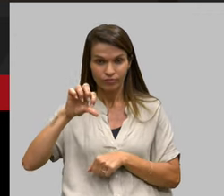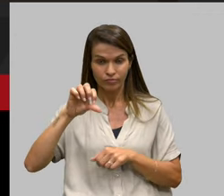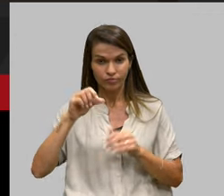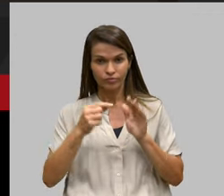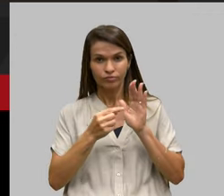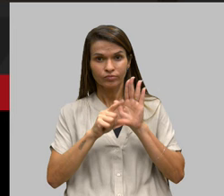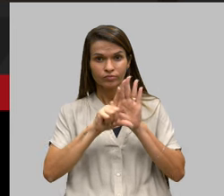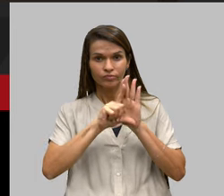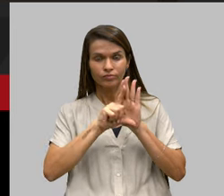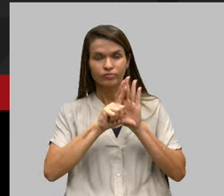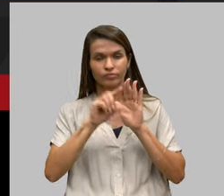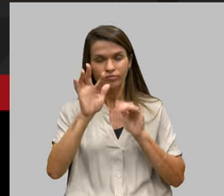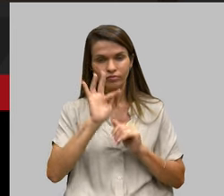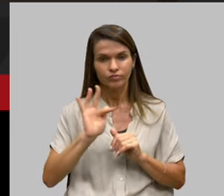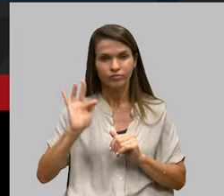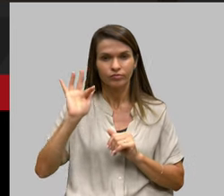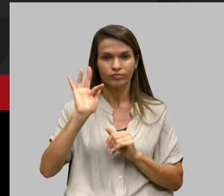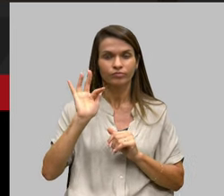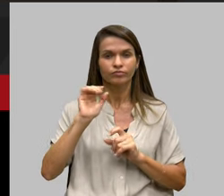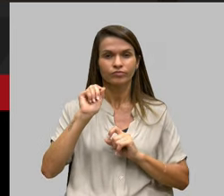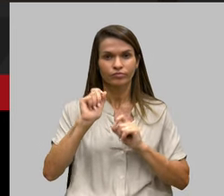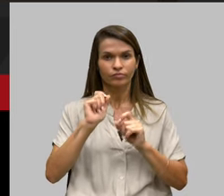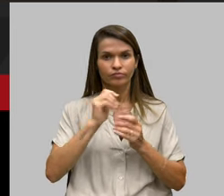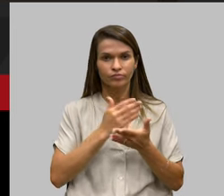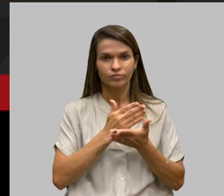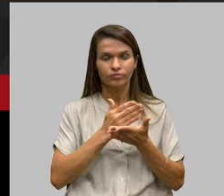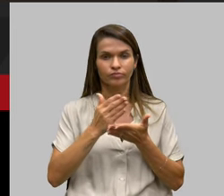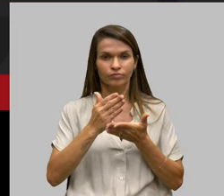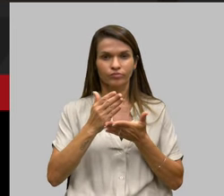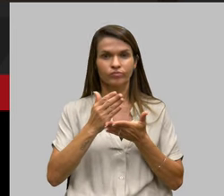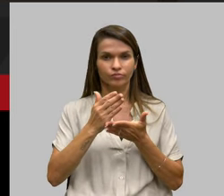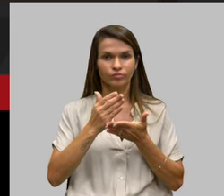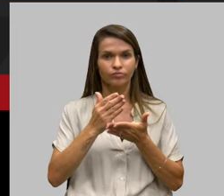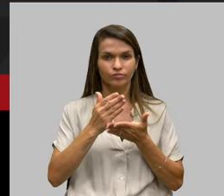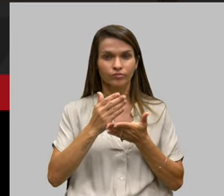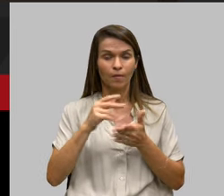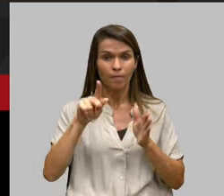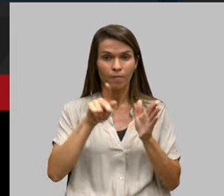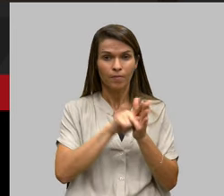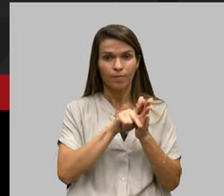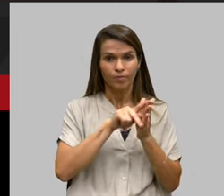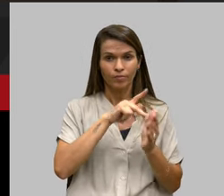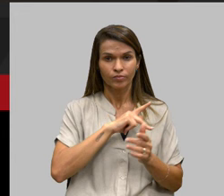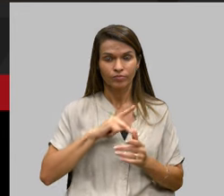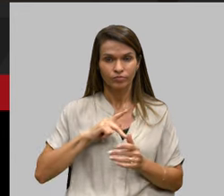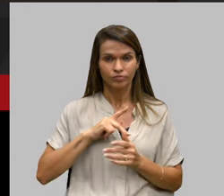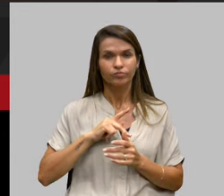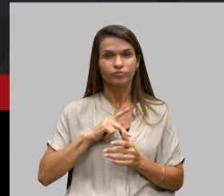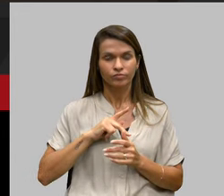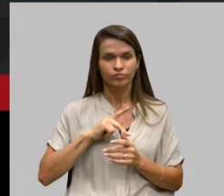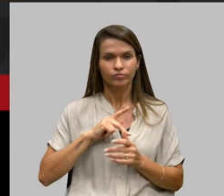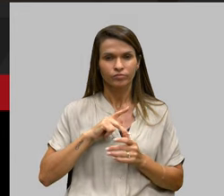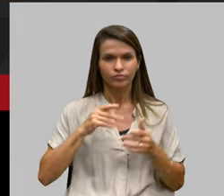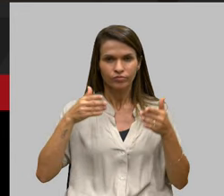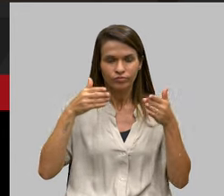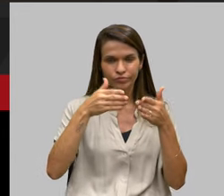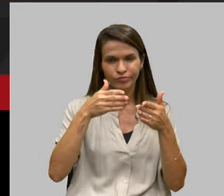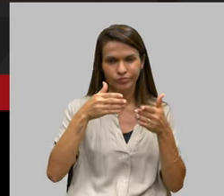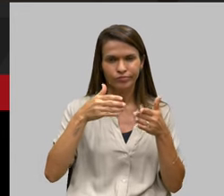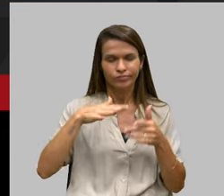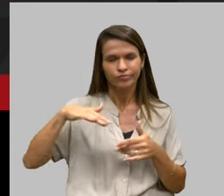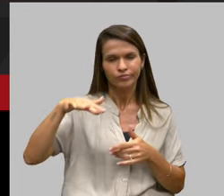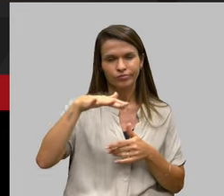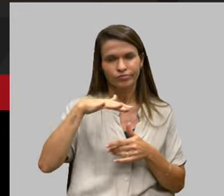federal de eh iniciativa exclusiva do presidente da república definirá o regime jurídico dos servidores públicos da